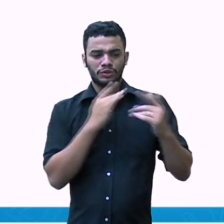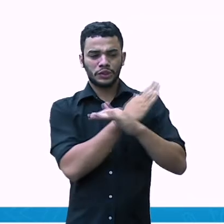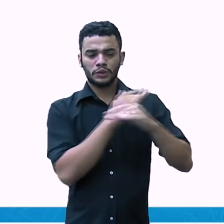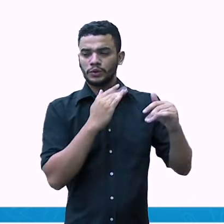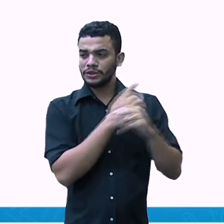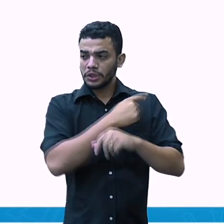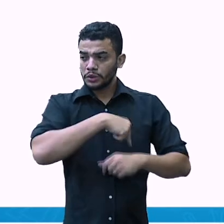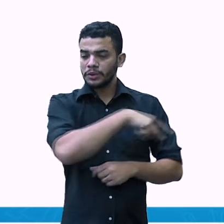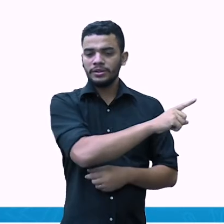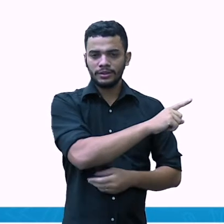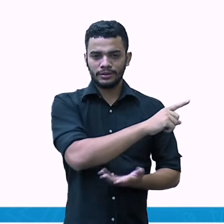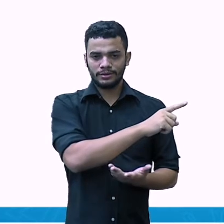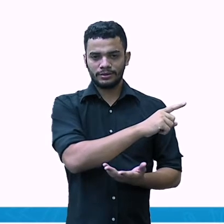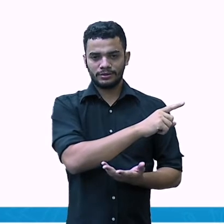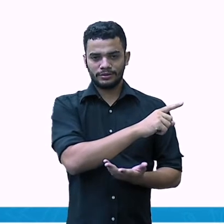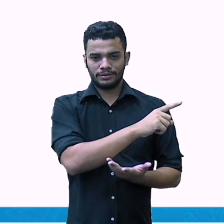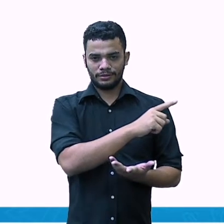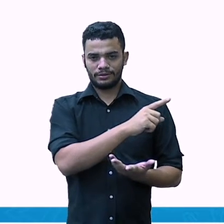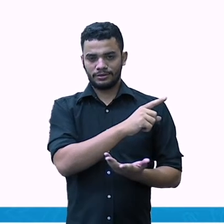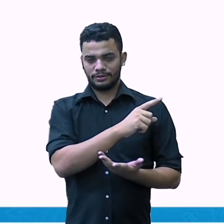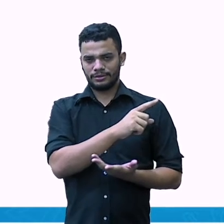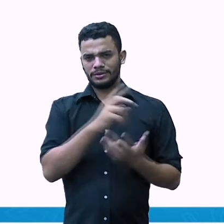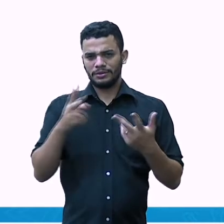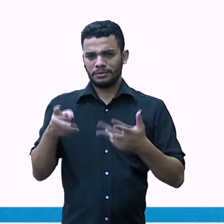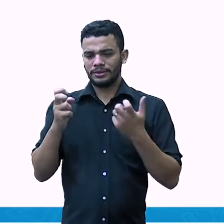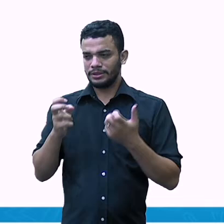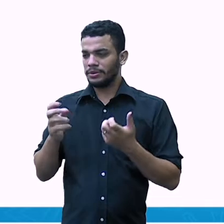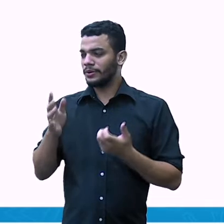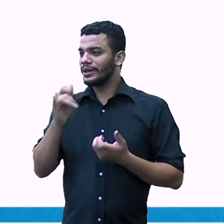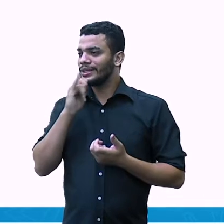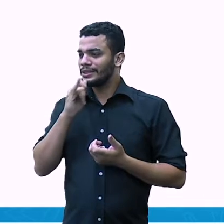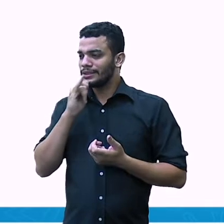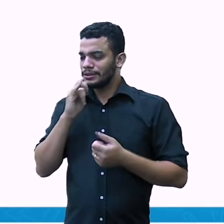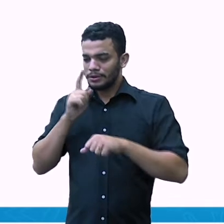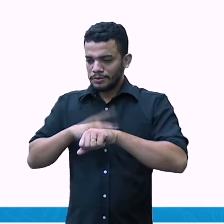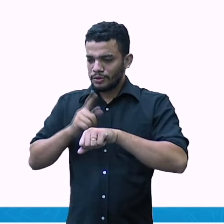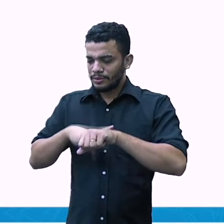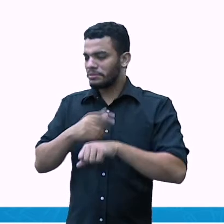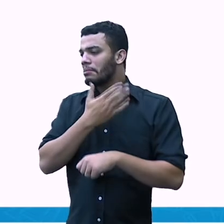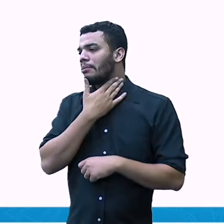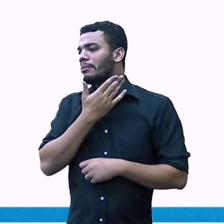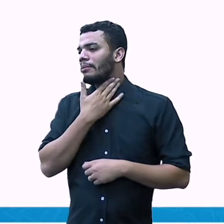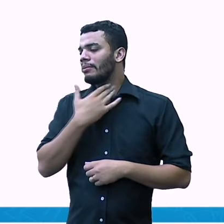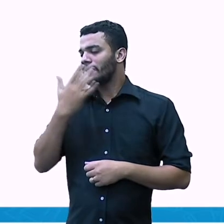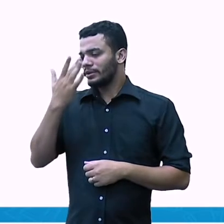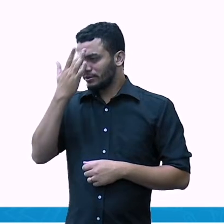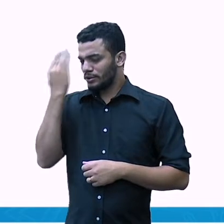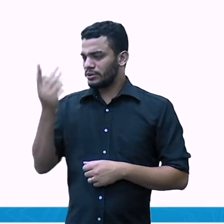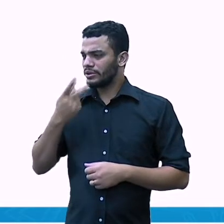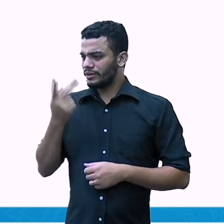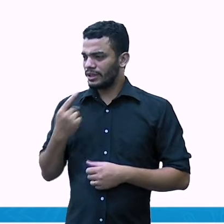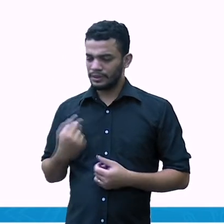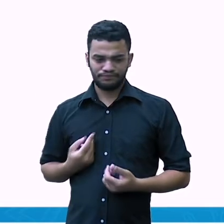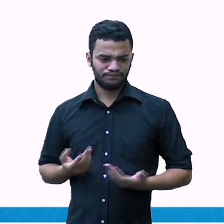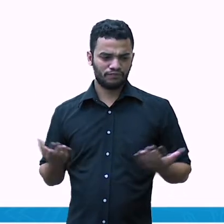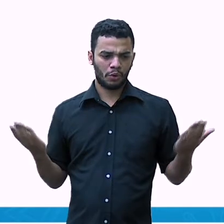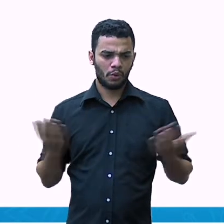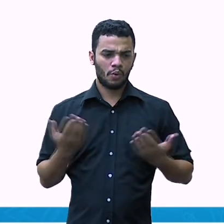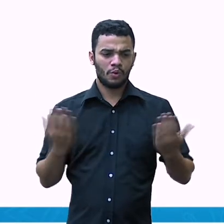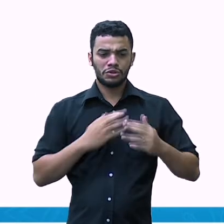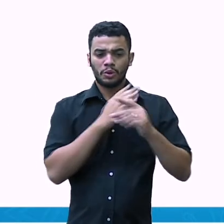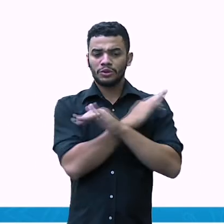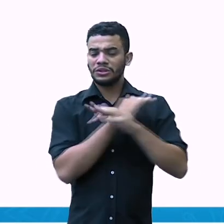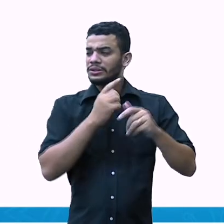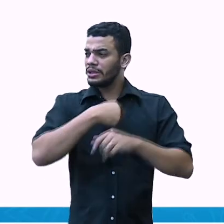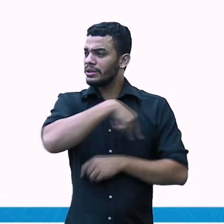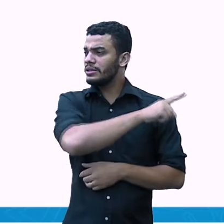à cidade? Eu uso essa expressão. E os meus pais também usam demais. Toda vez que eles dizem, hoje vou